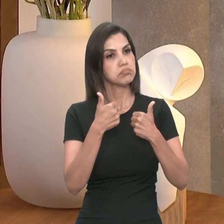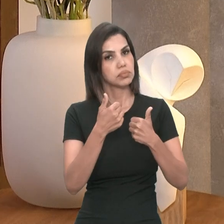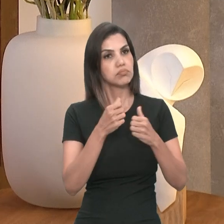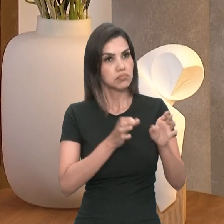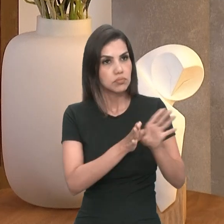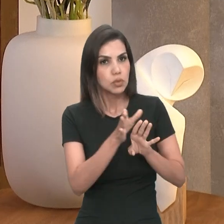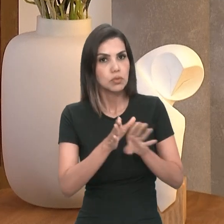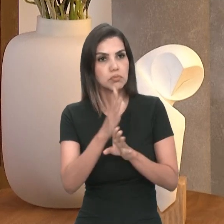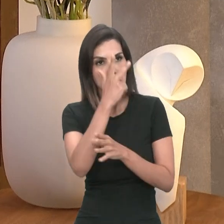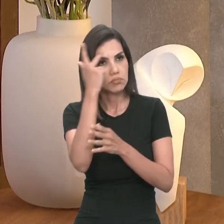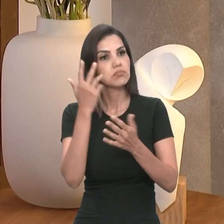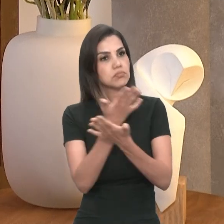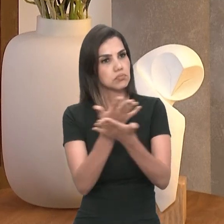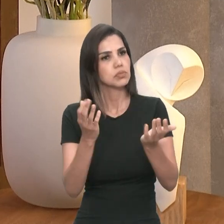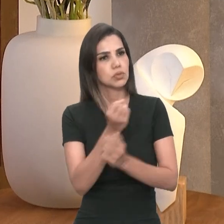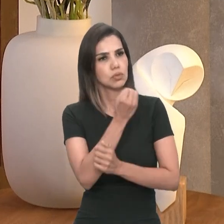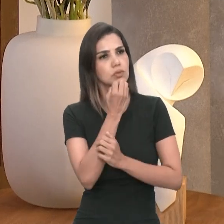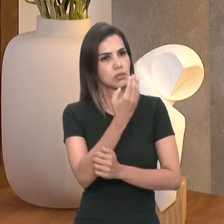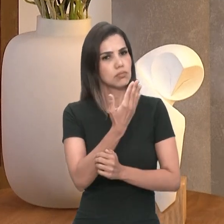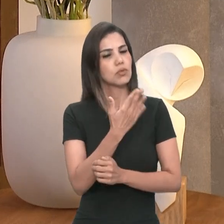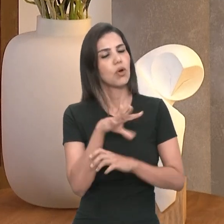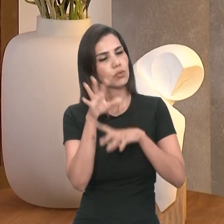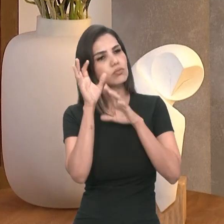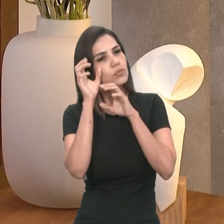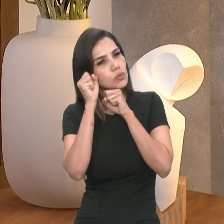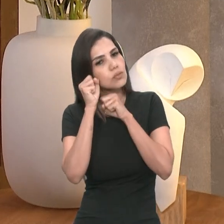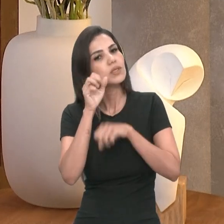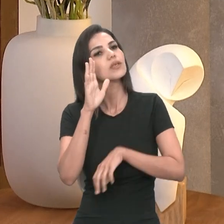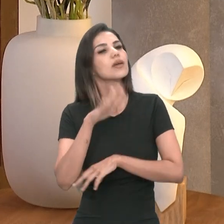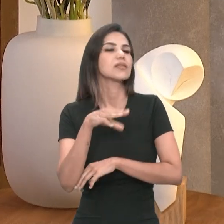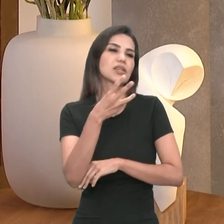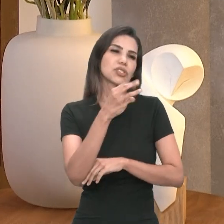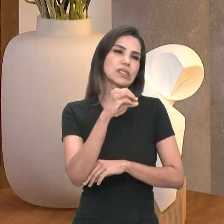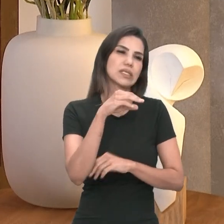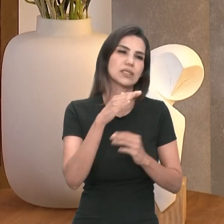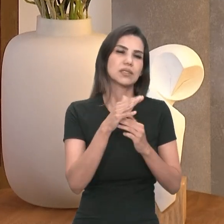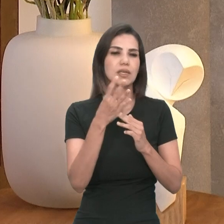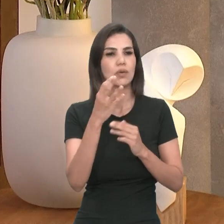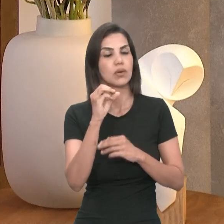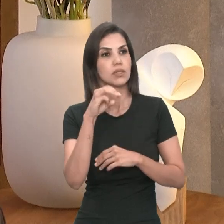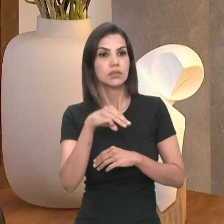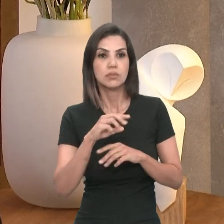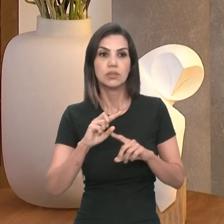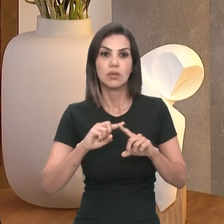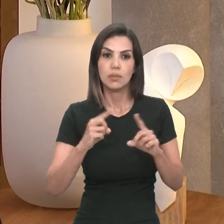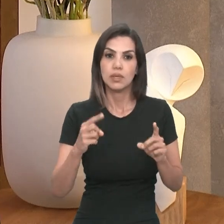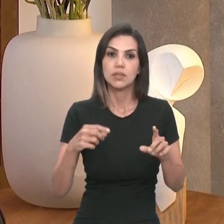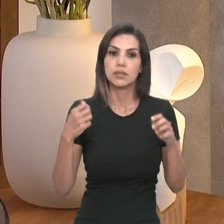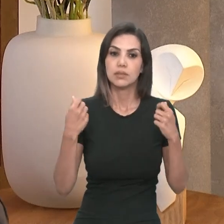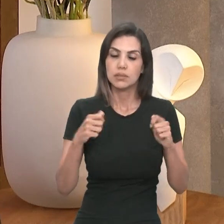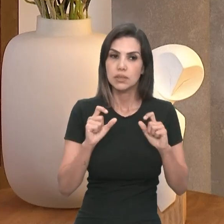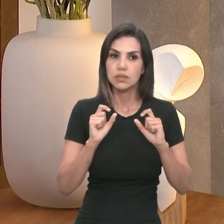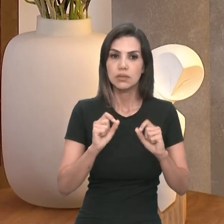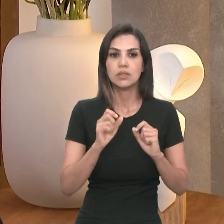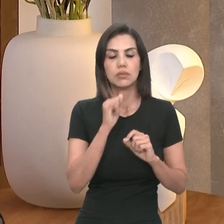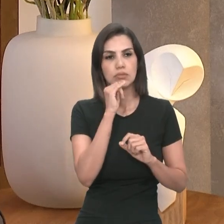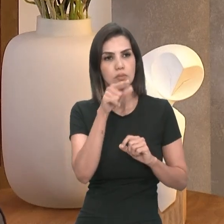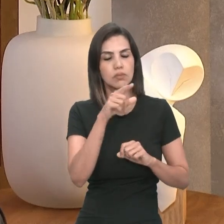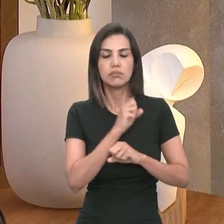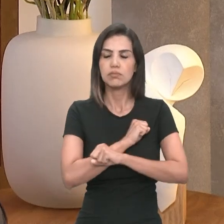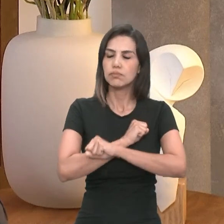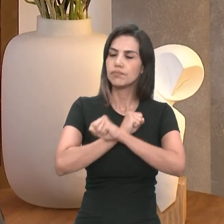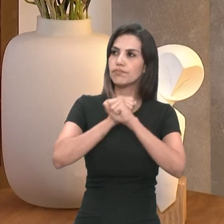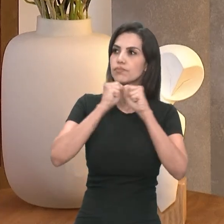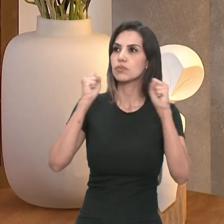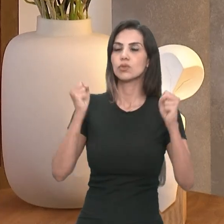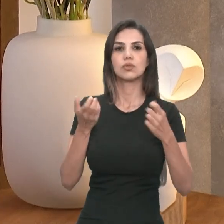algumas pessoas. Então, assim, a gente não pode generalizar, né? Assim, o que a gente tem que perceber é que você acordou, né, e